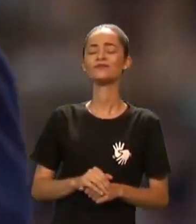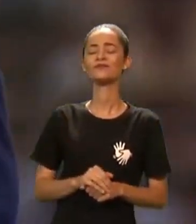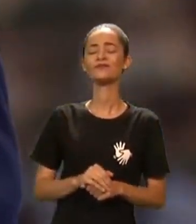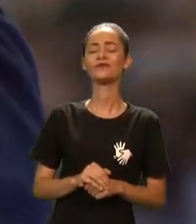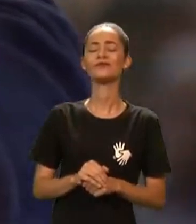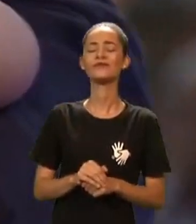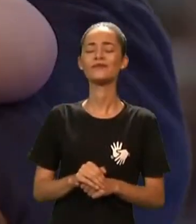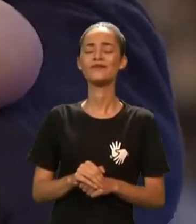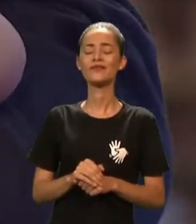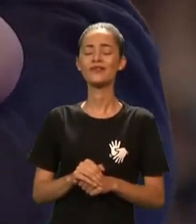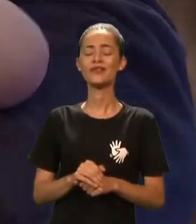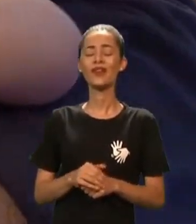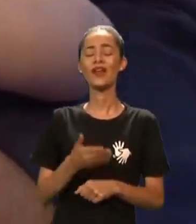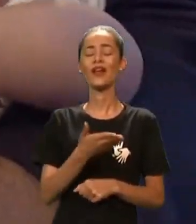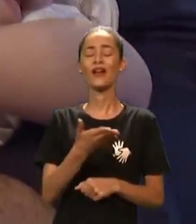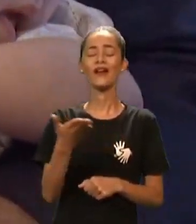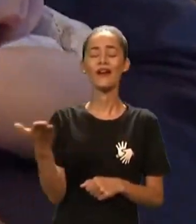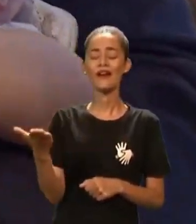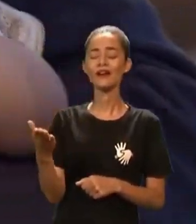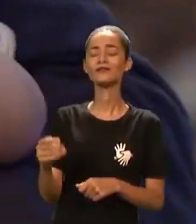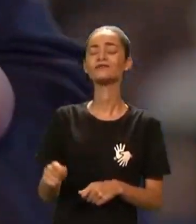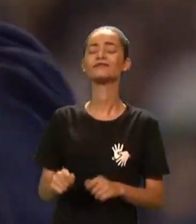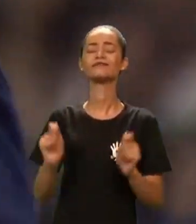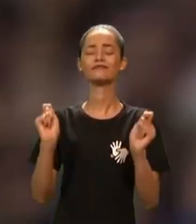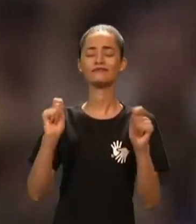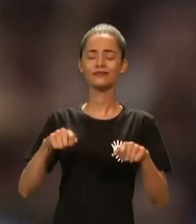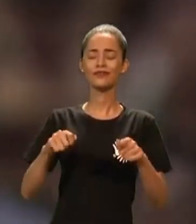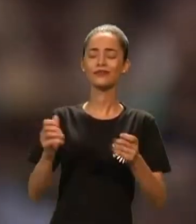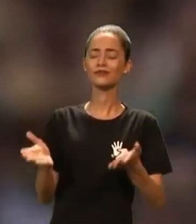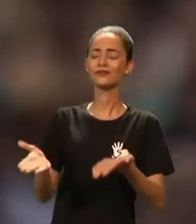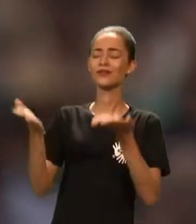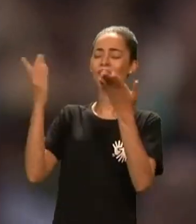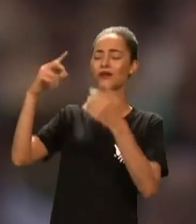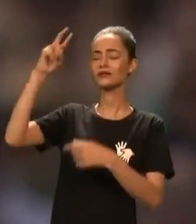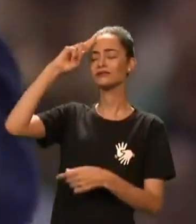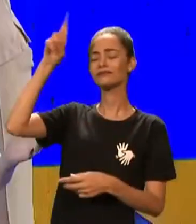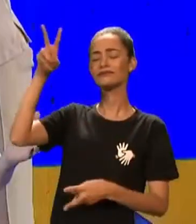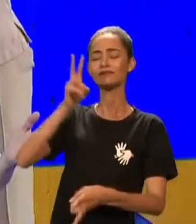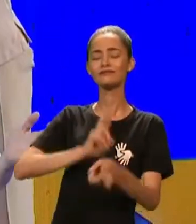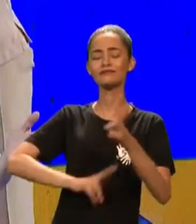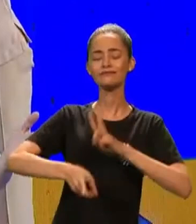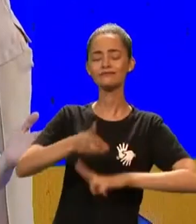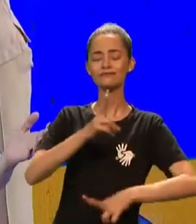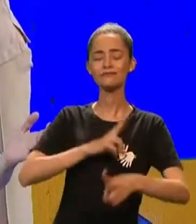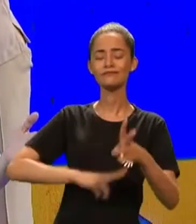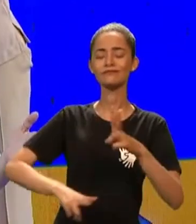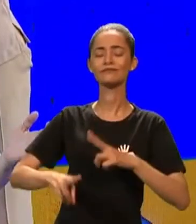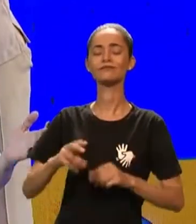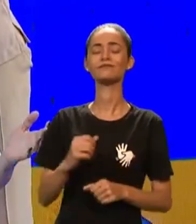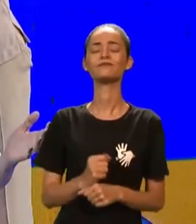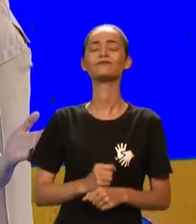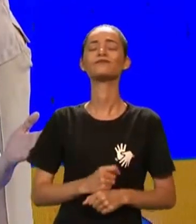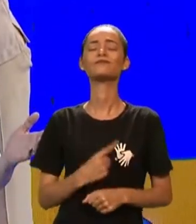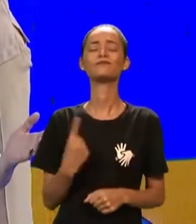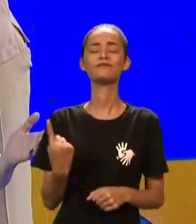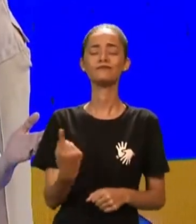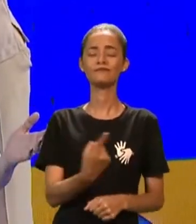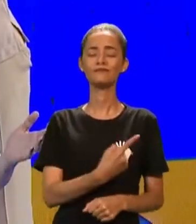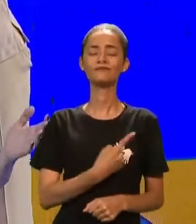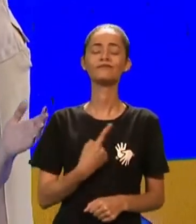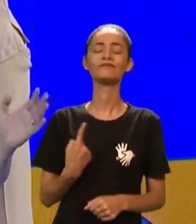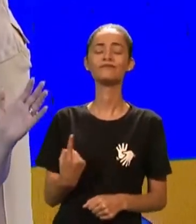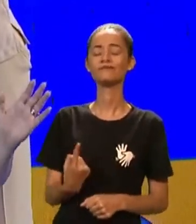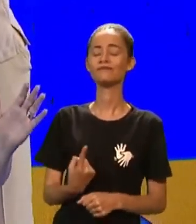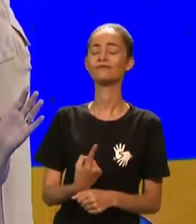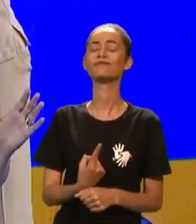integral eles possam exaltar o Senhor em todo o tempo. E nessa hora, Senhor, nós apresentamos a linda Isis